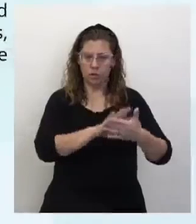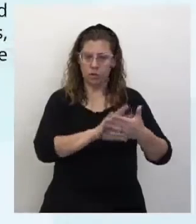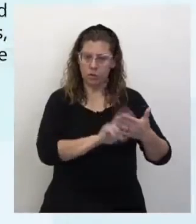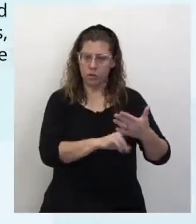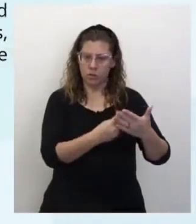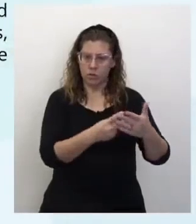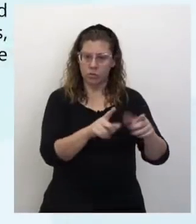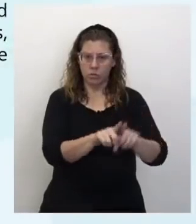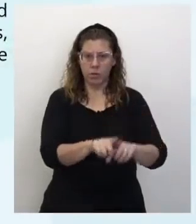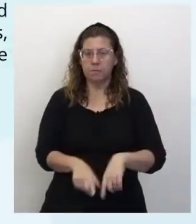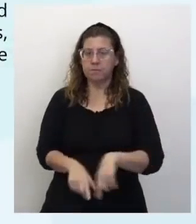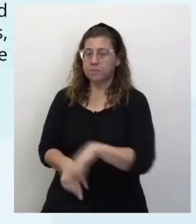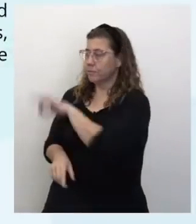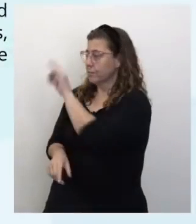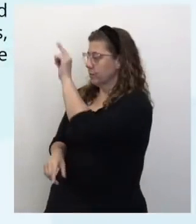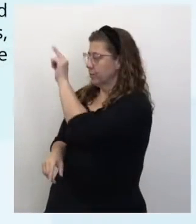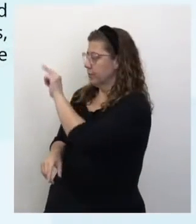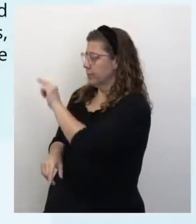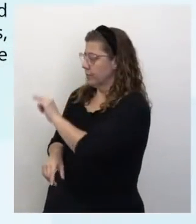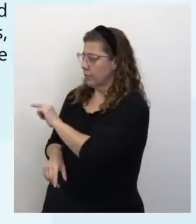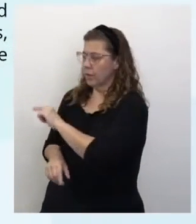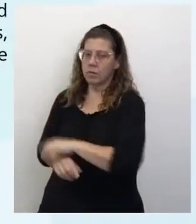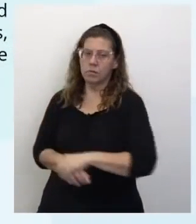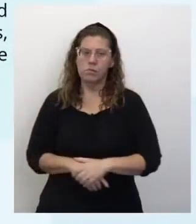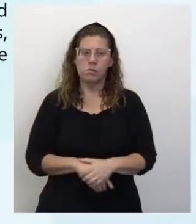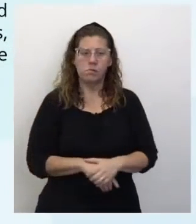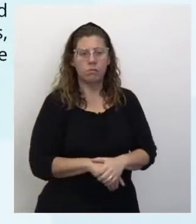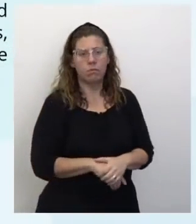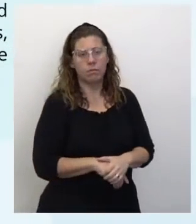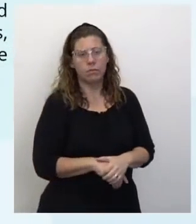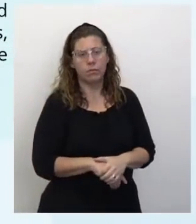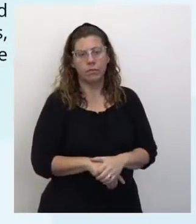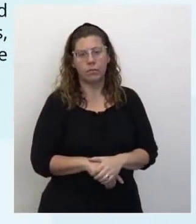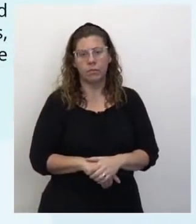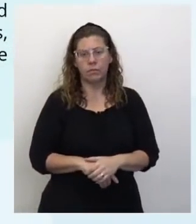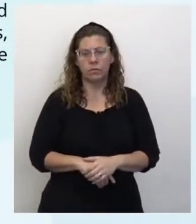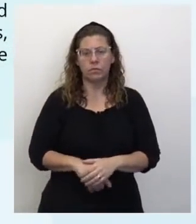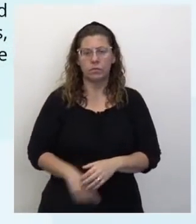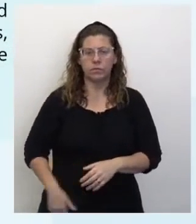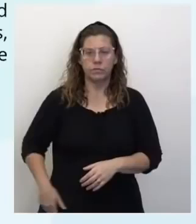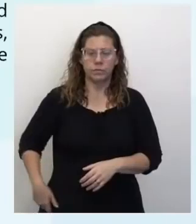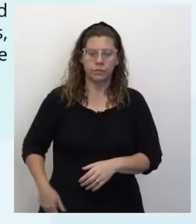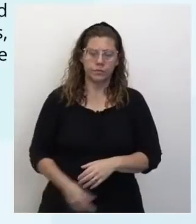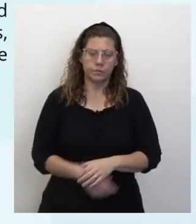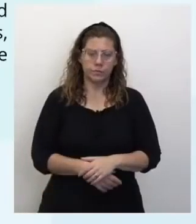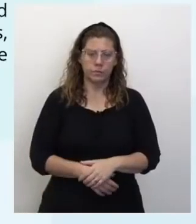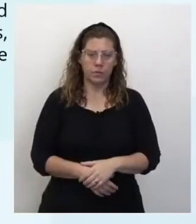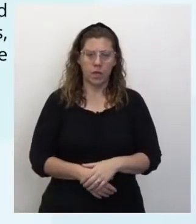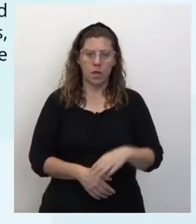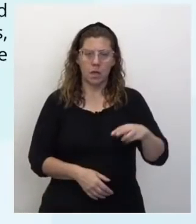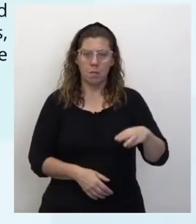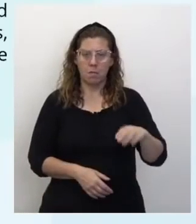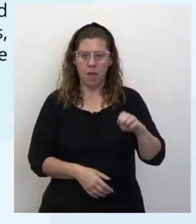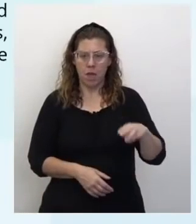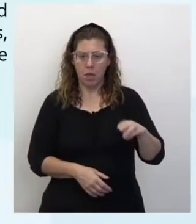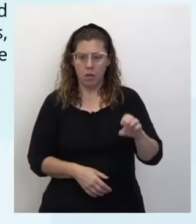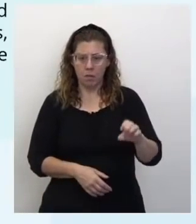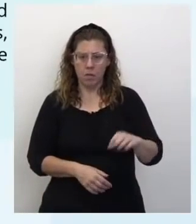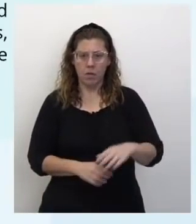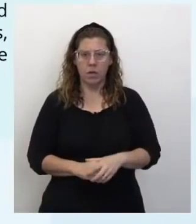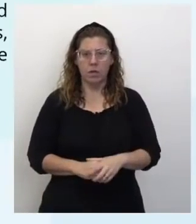João? Yep. E aí a gente já vai analisando aqui. Então, ó, a gente pronuncia, em português a gente fala meme, né? Mas em inglês a gente